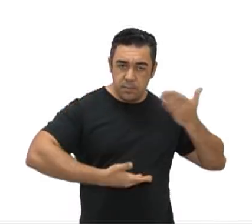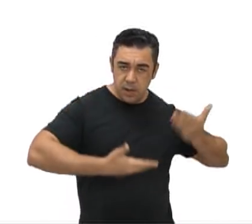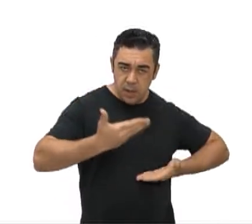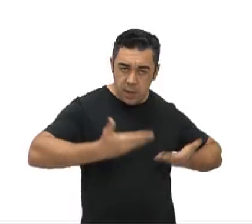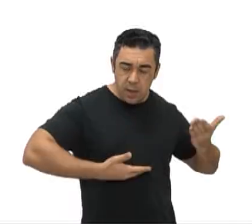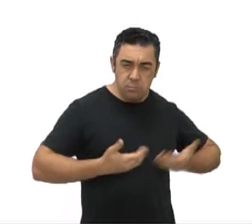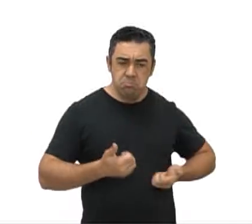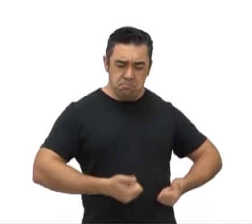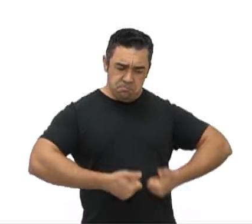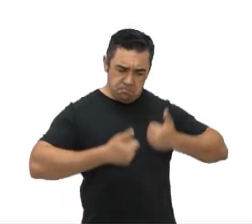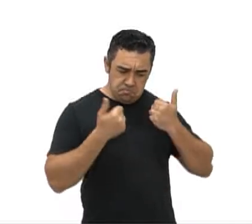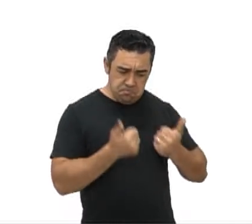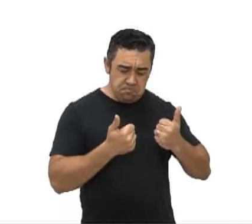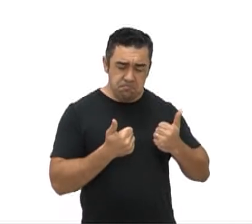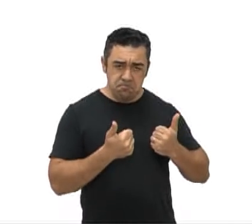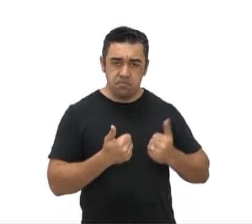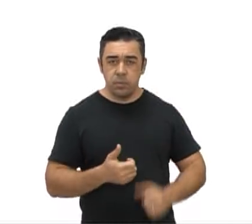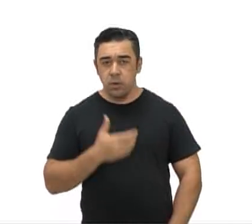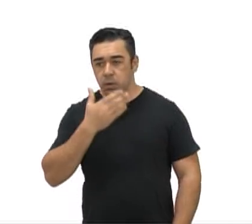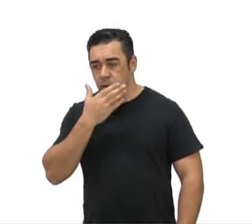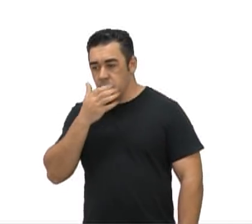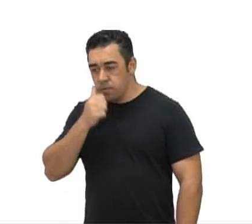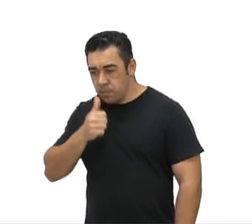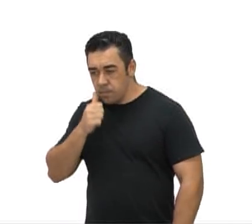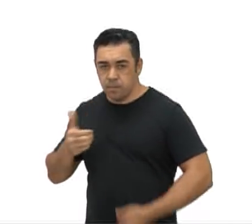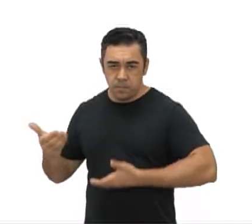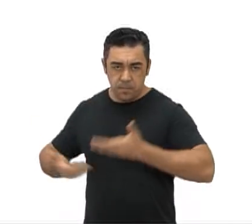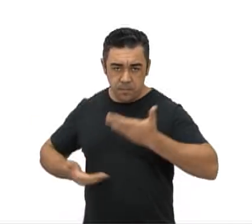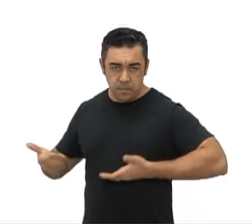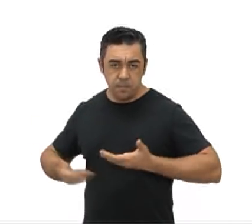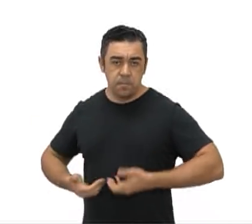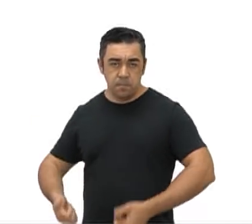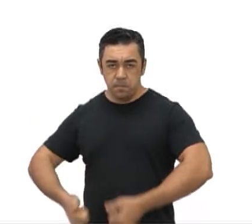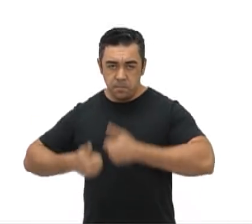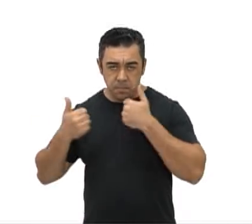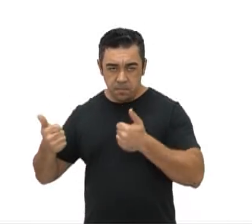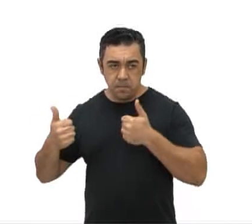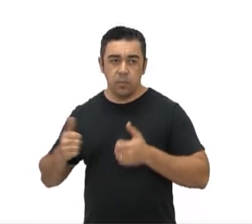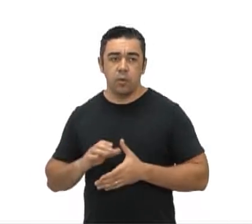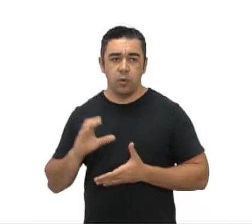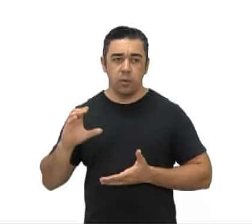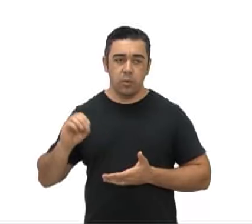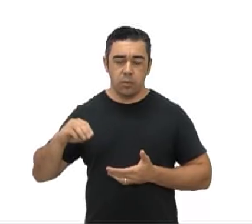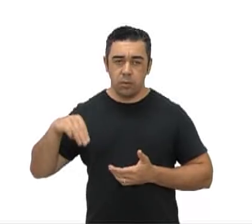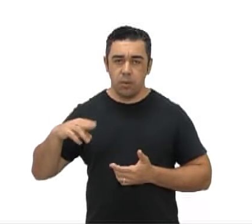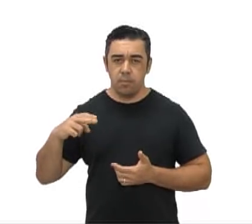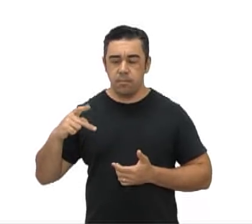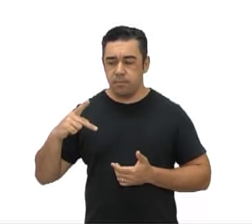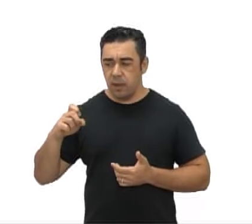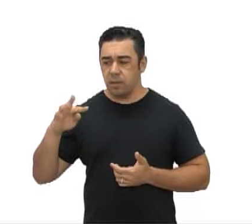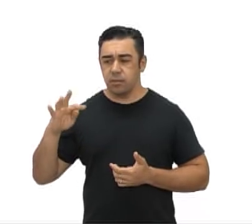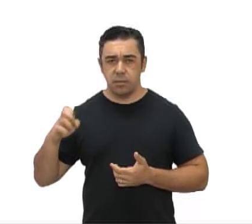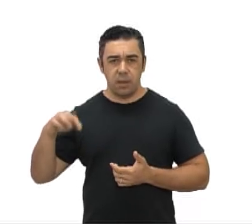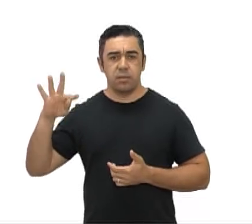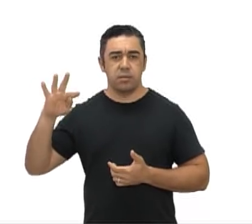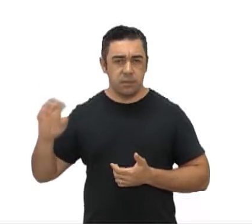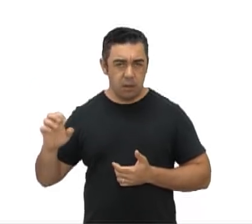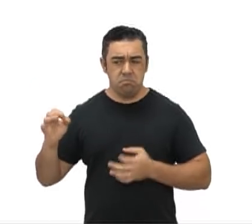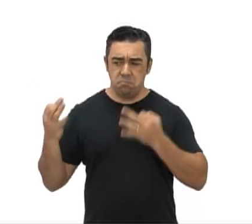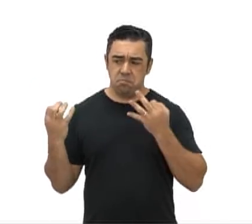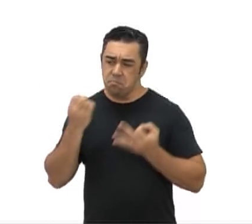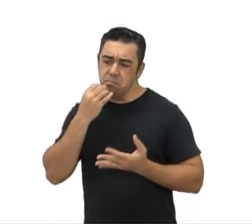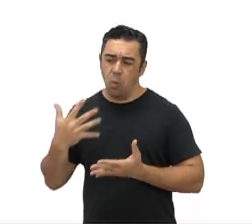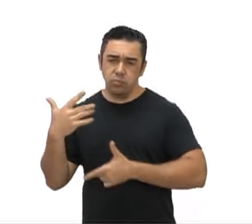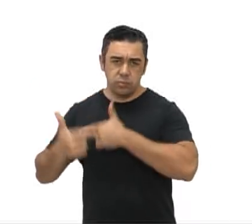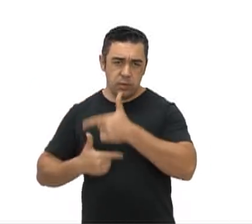competente, né? Então a gente tem competente tanto sendo atribuído para o gênero masculino quanto para o feminino, é um adjetivo